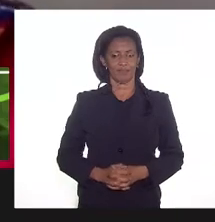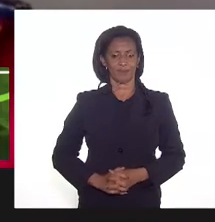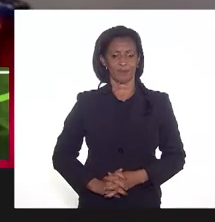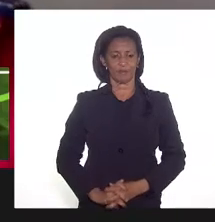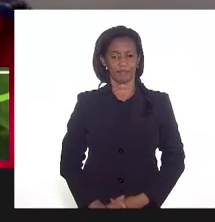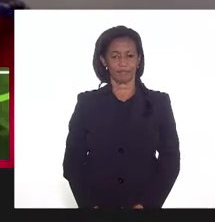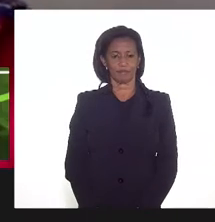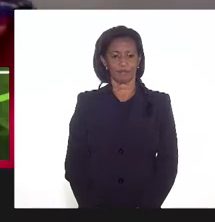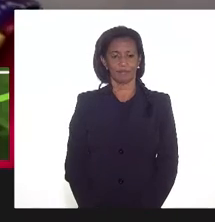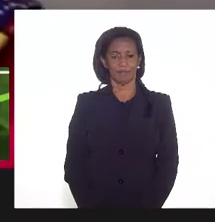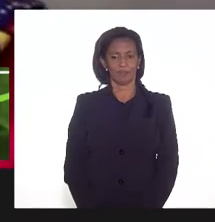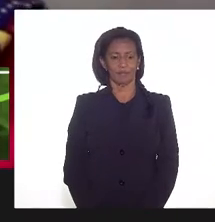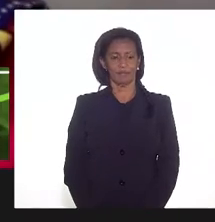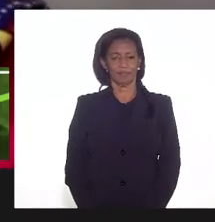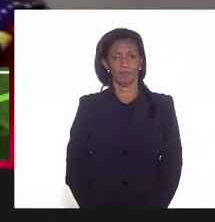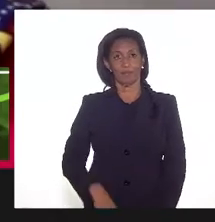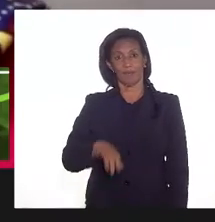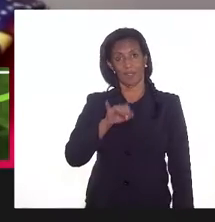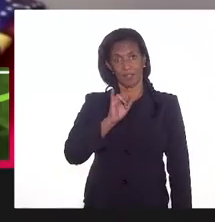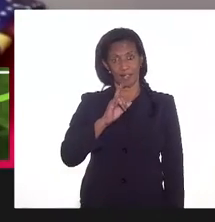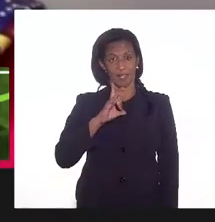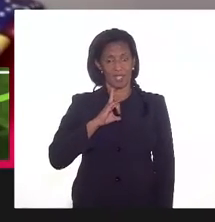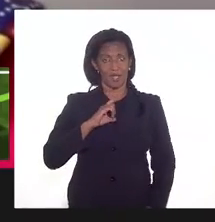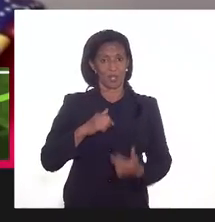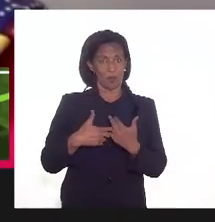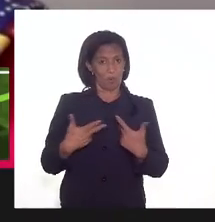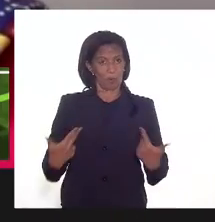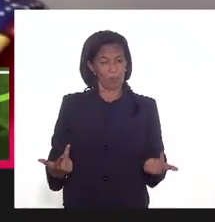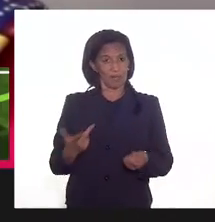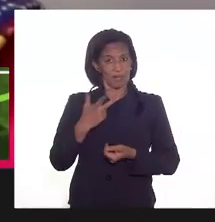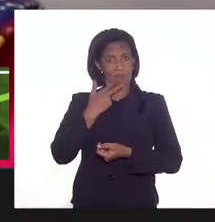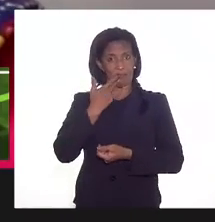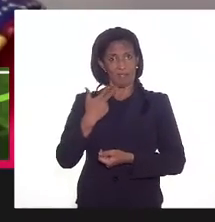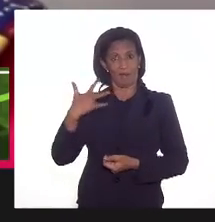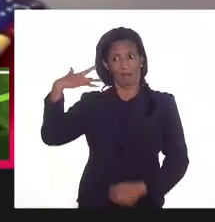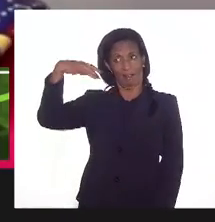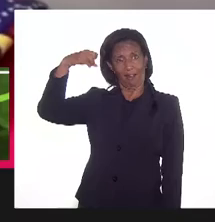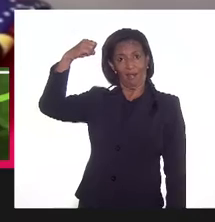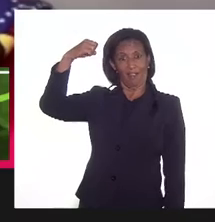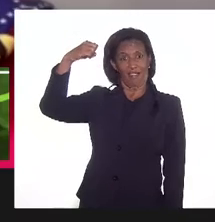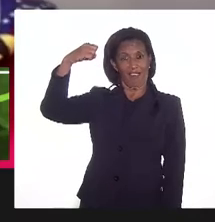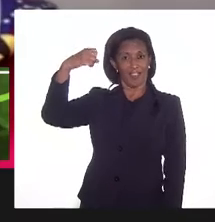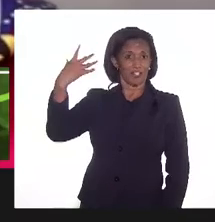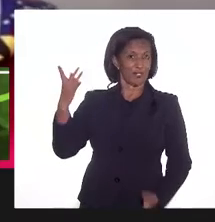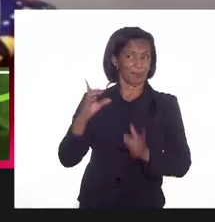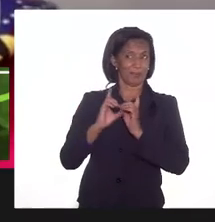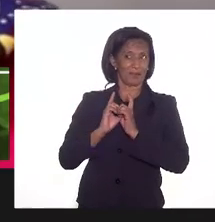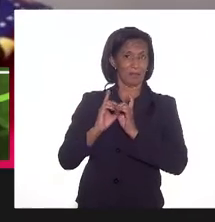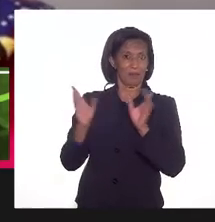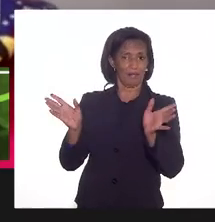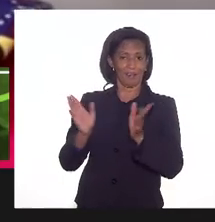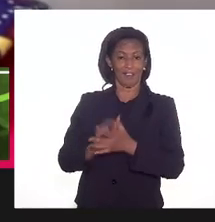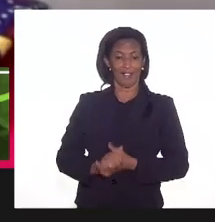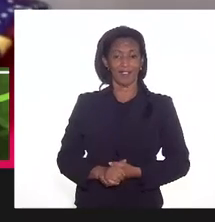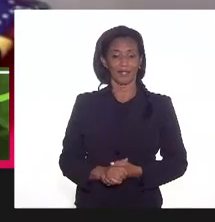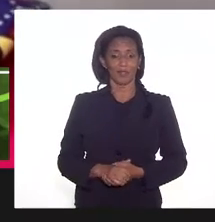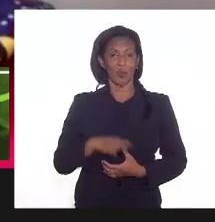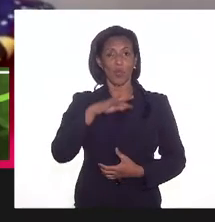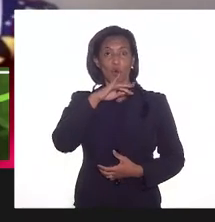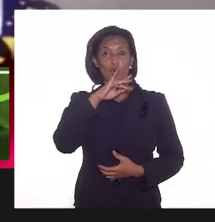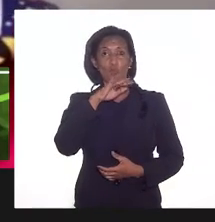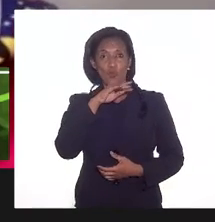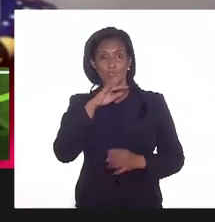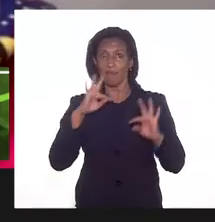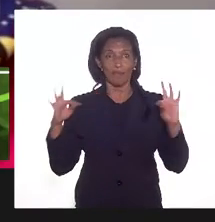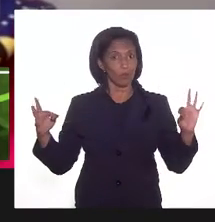tem uma coisa que dá para dizer que o serviço da Light é bem democrático é ruim para todo